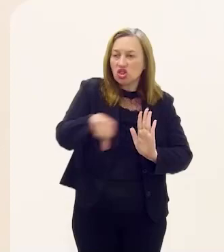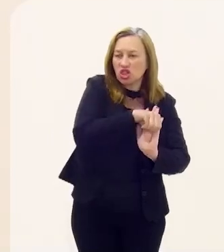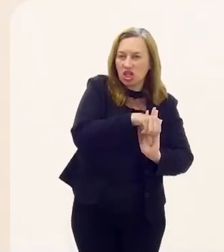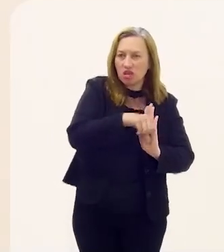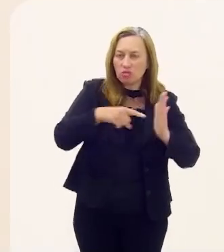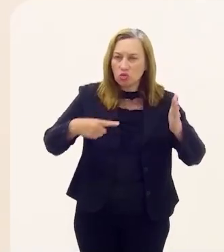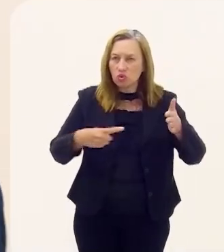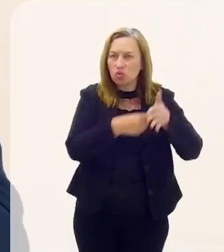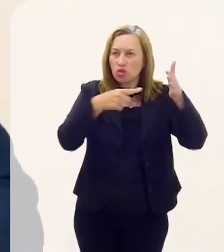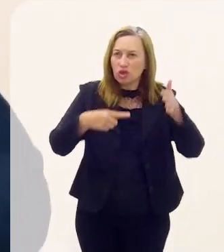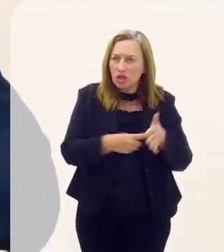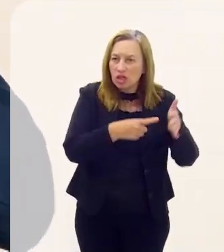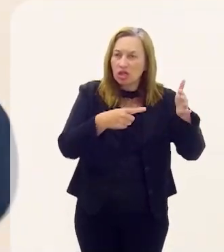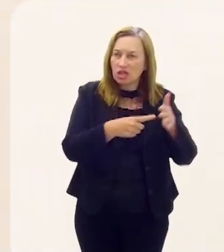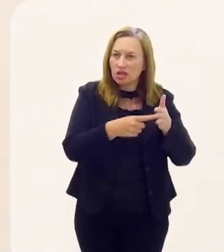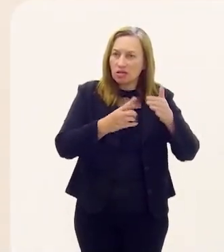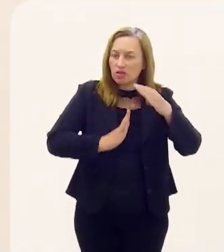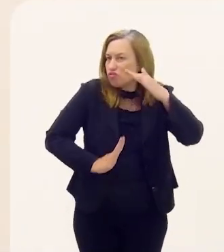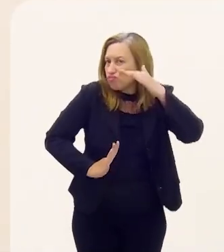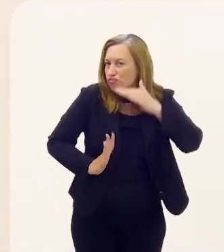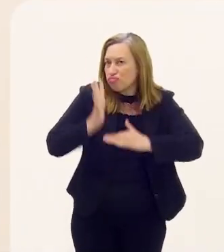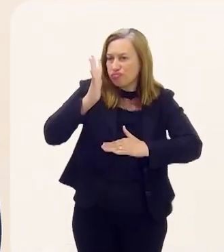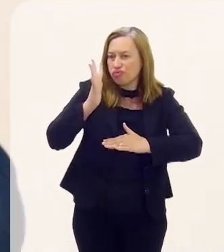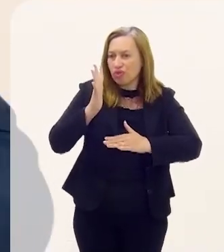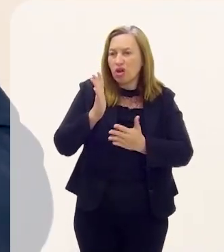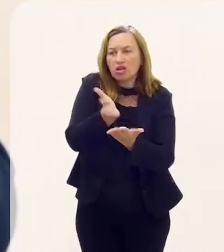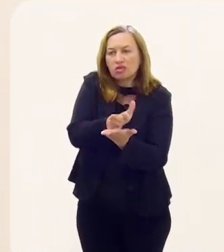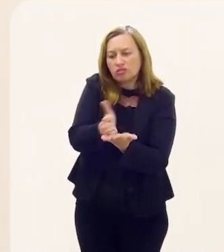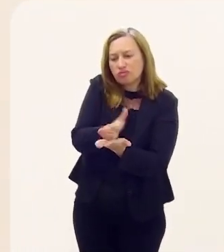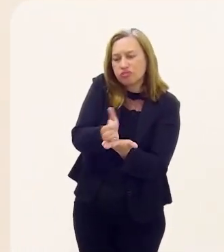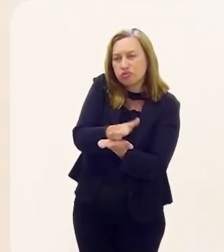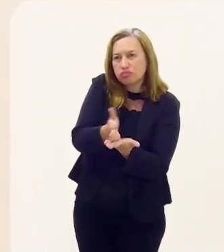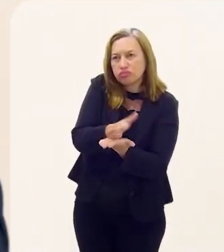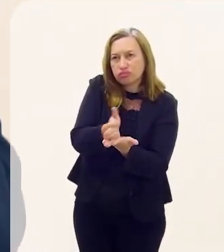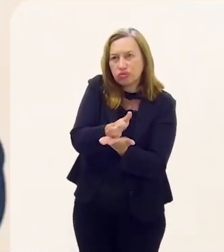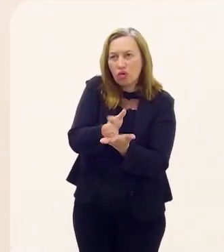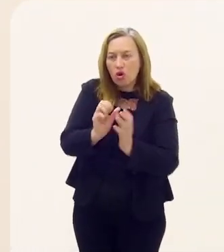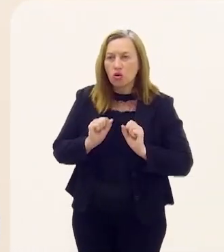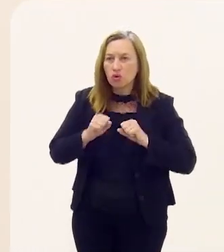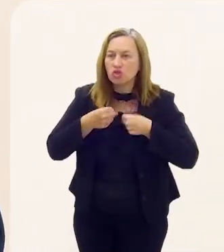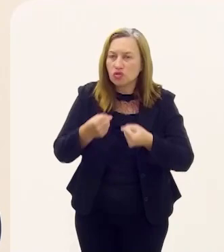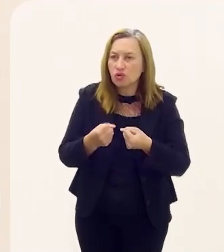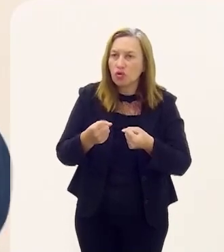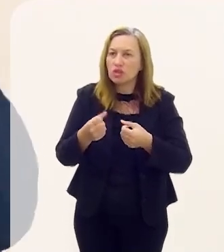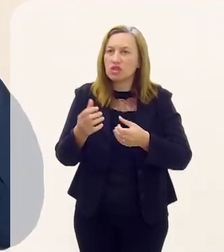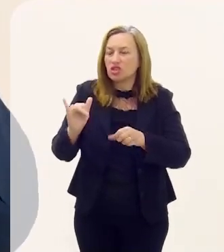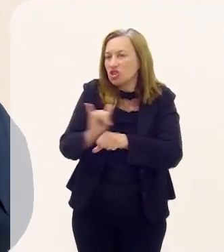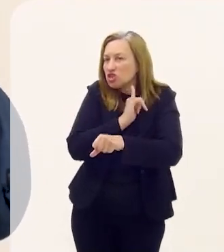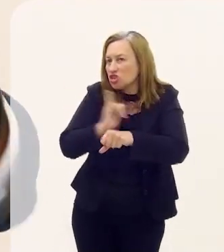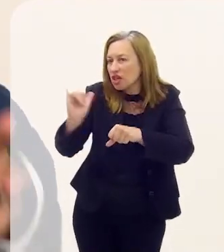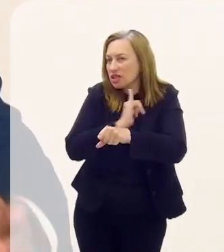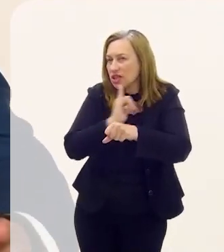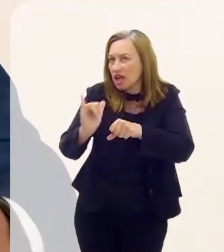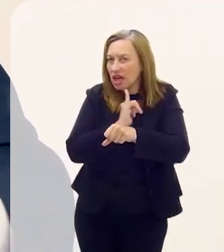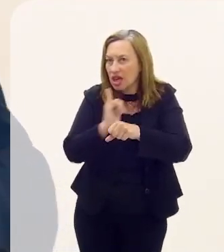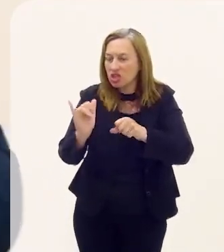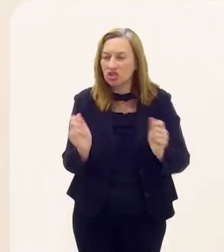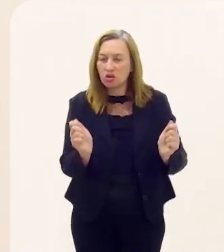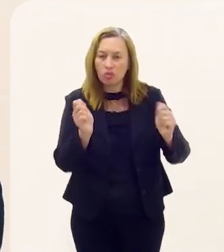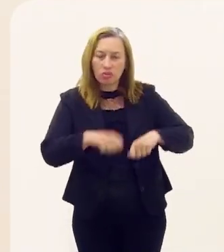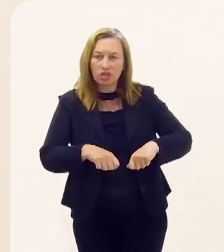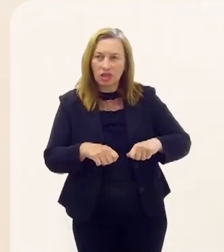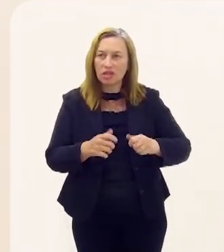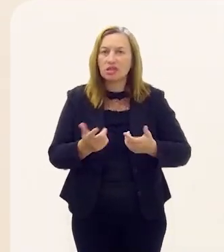crimes transnacionais, crimes que extrapolam a fronteira e que demandam, então, um esforço, né, de articulação das